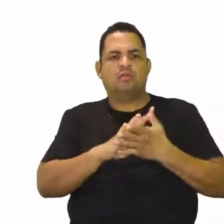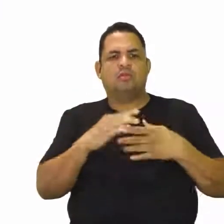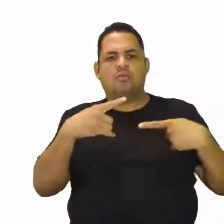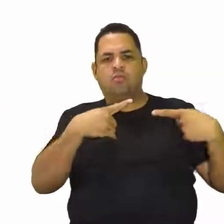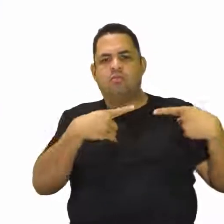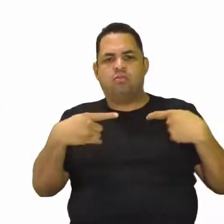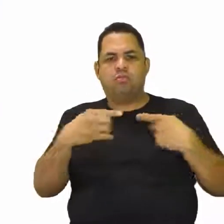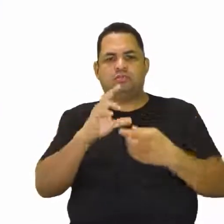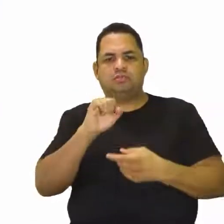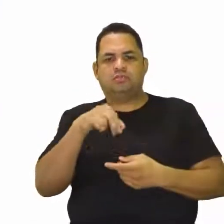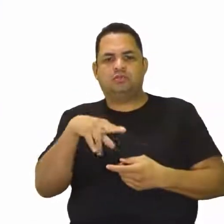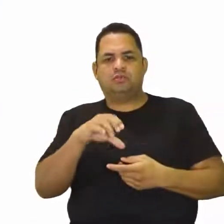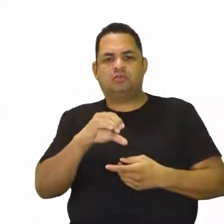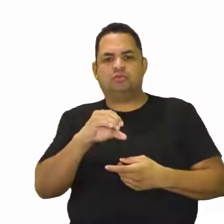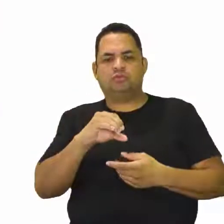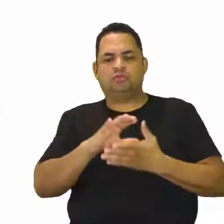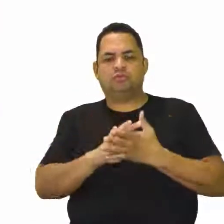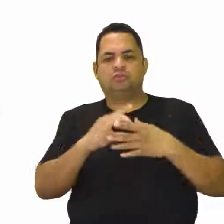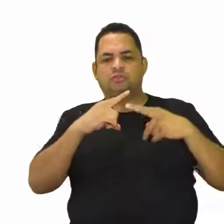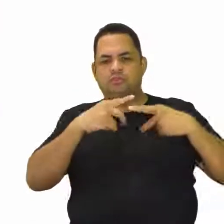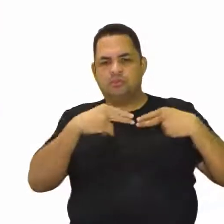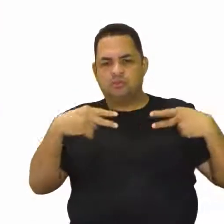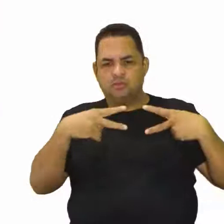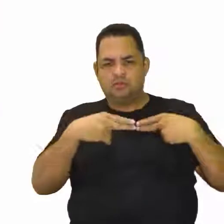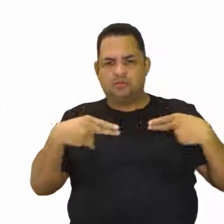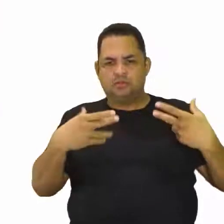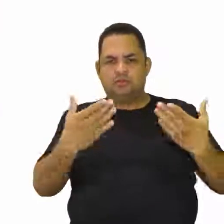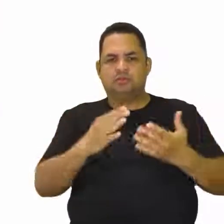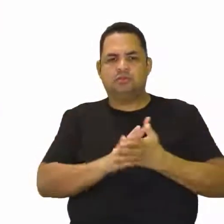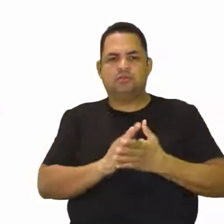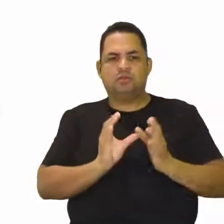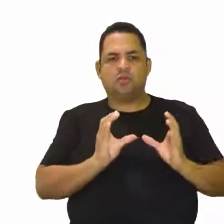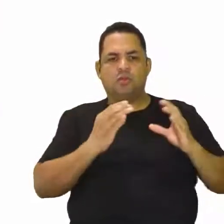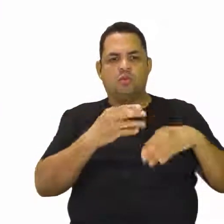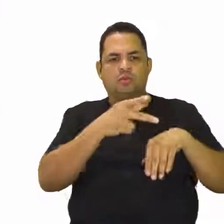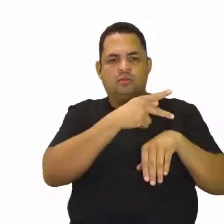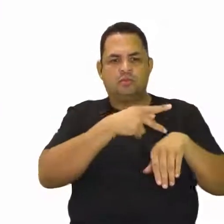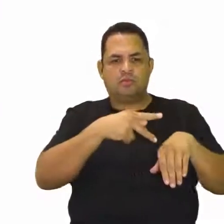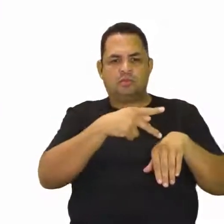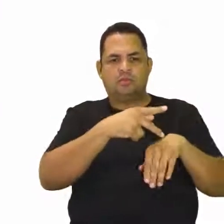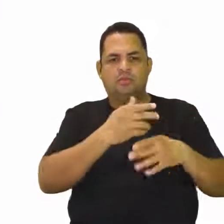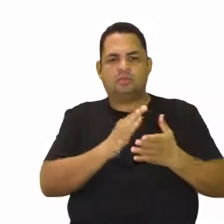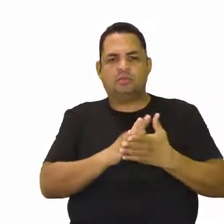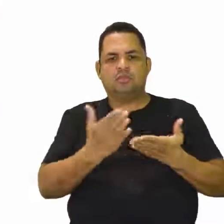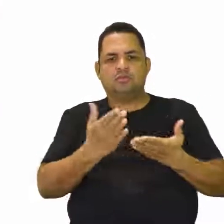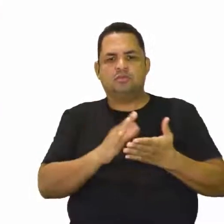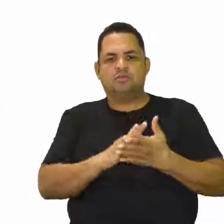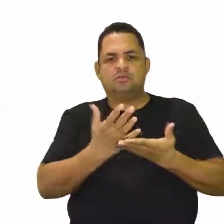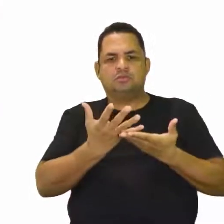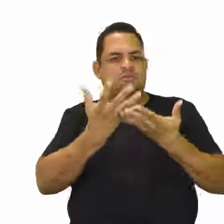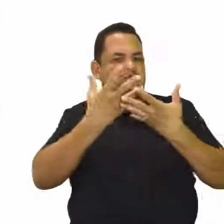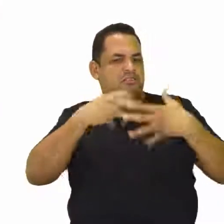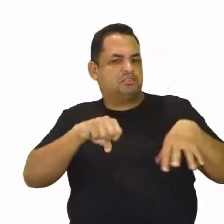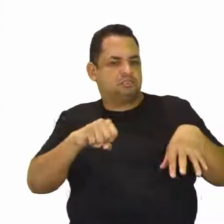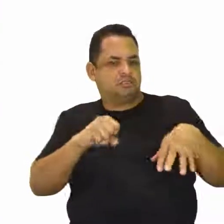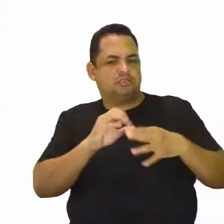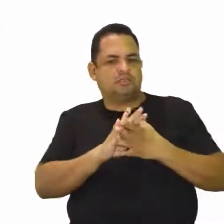chamada Guerra Sino-Japonesa. A Liga das Nações chegou a